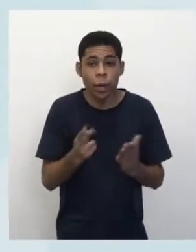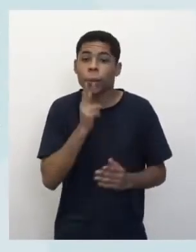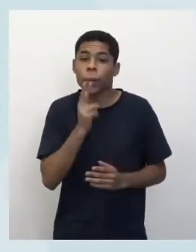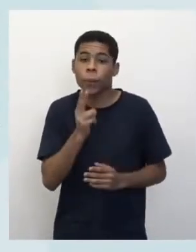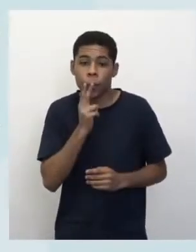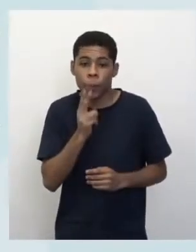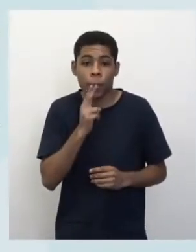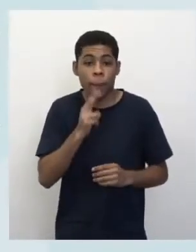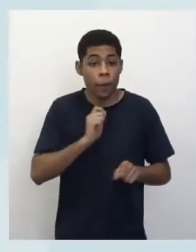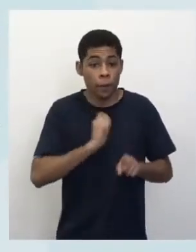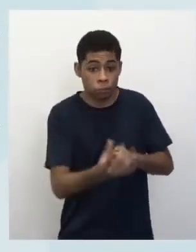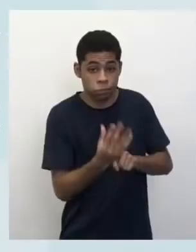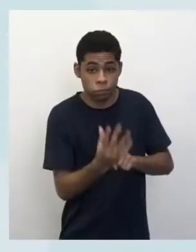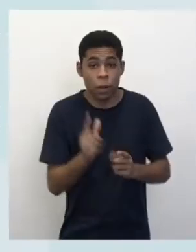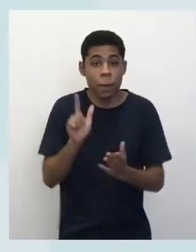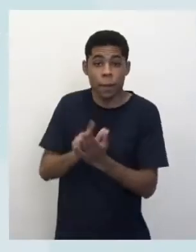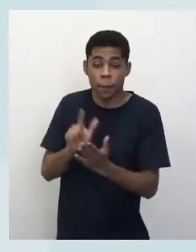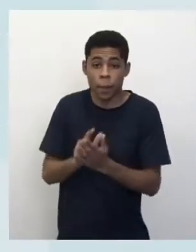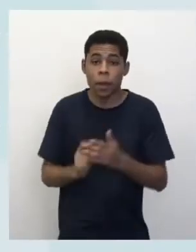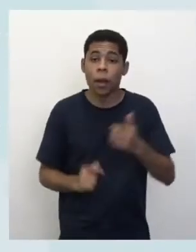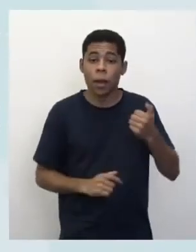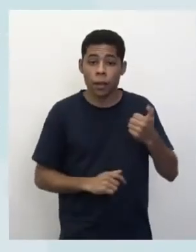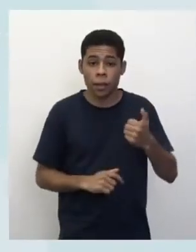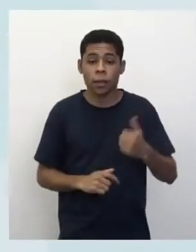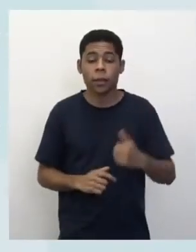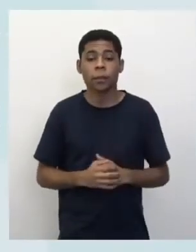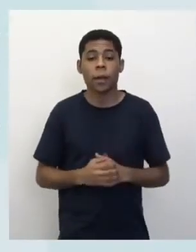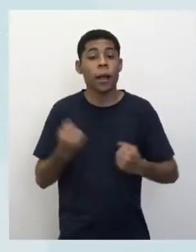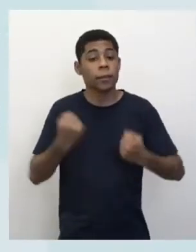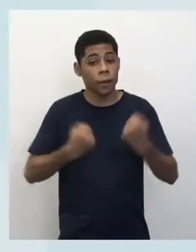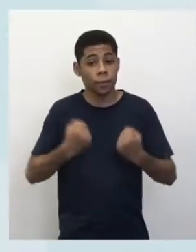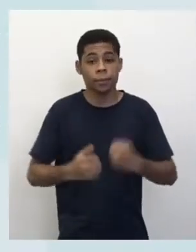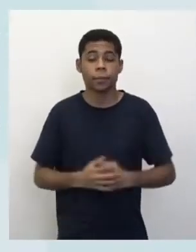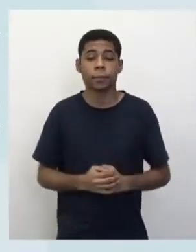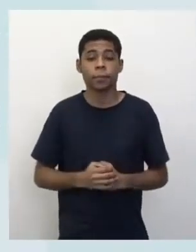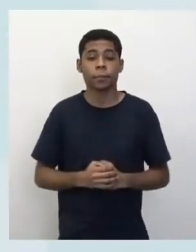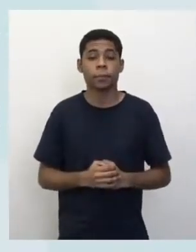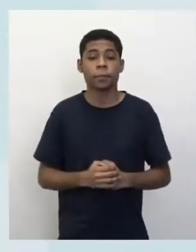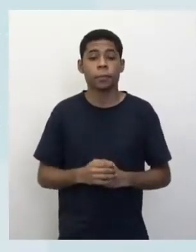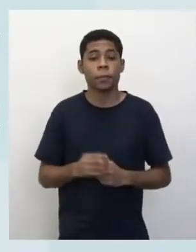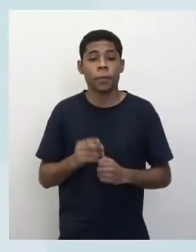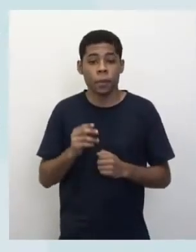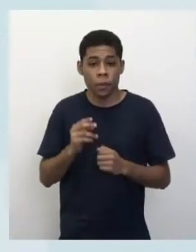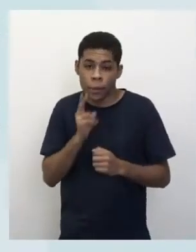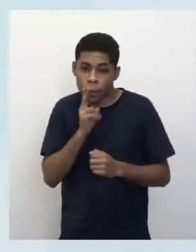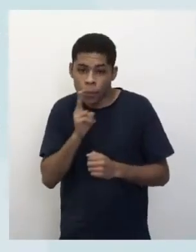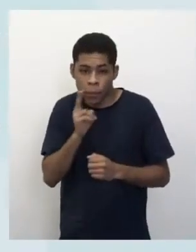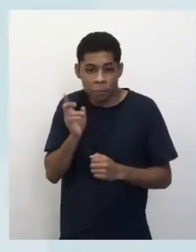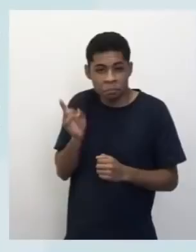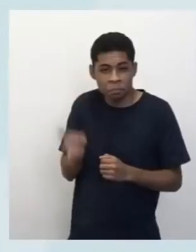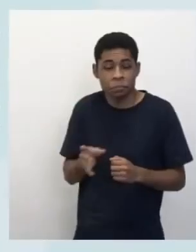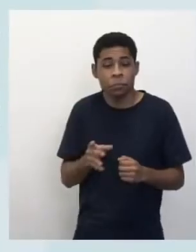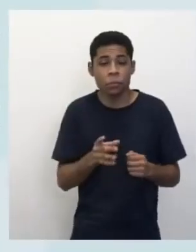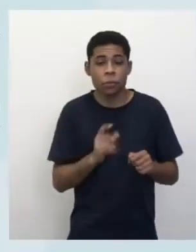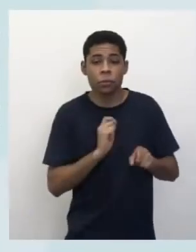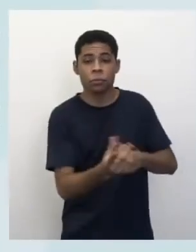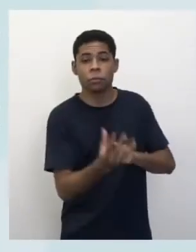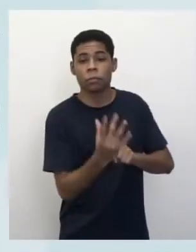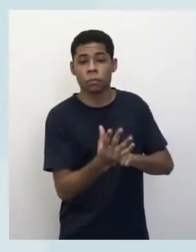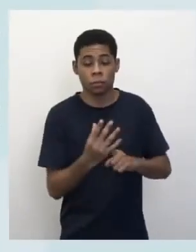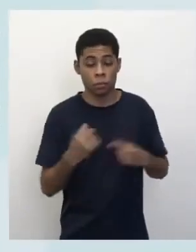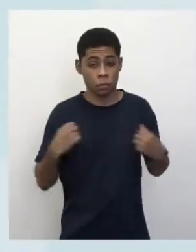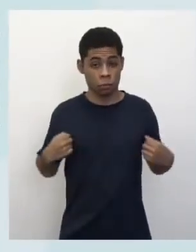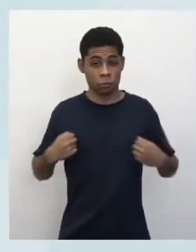cigarro, fósforo, papel e caneta. Carro. Maço de cigarros, caixa de fósforos.